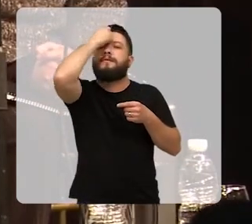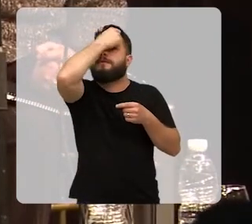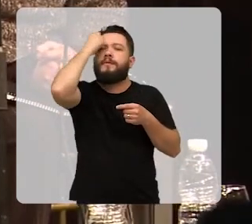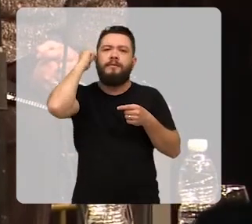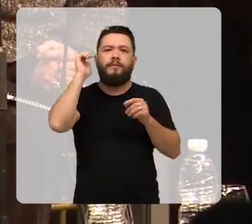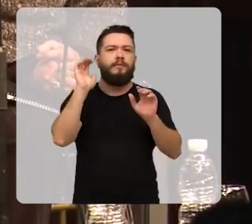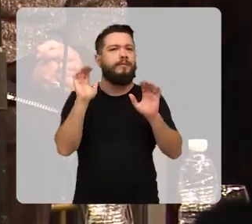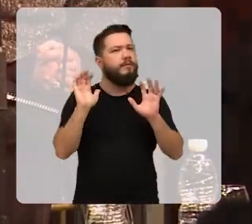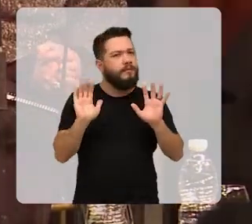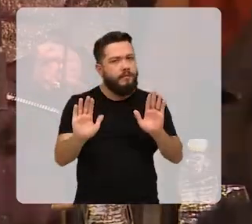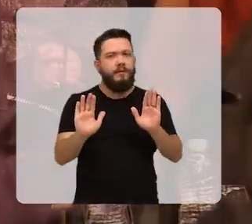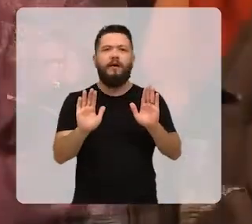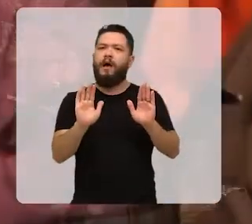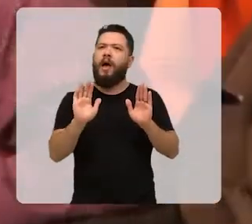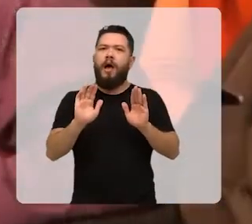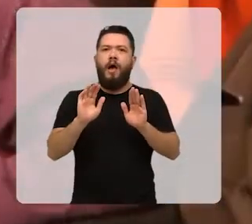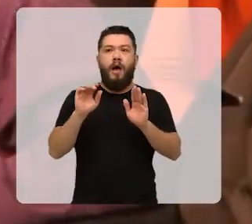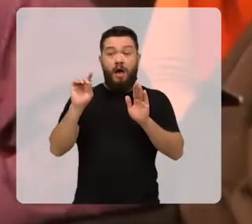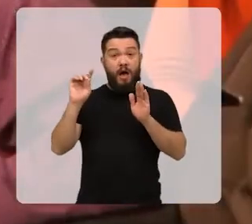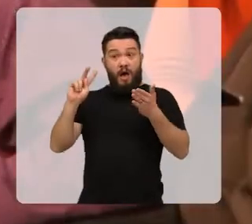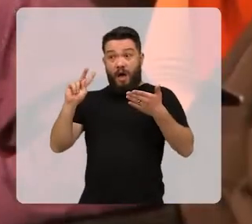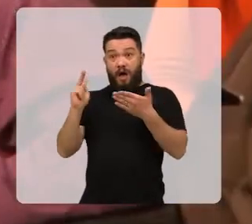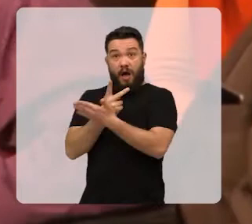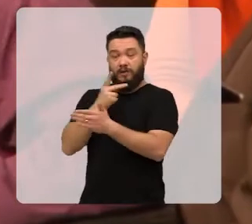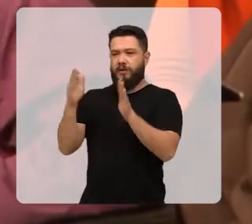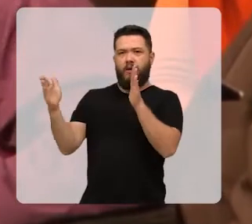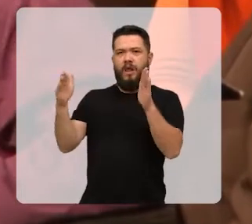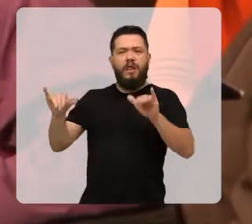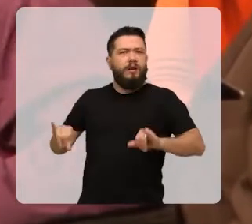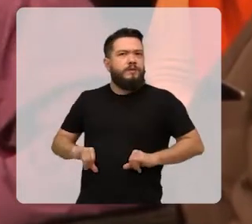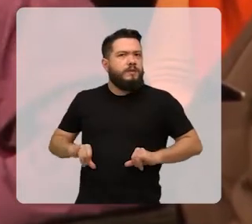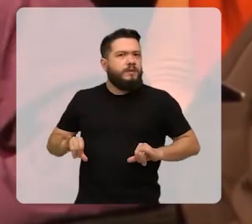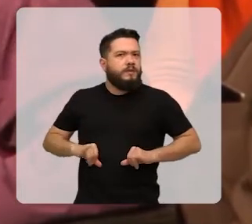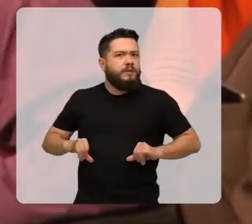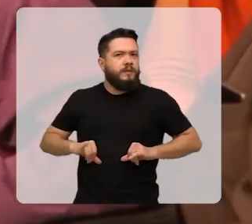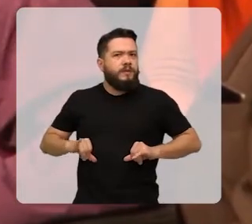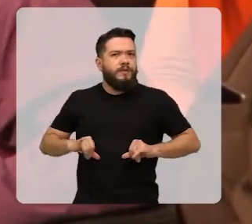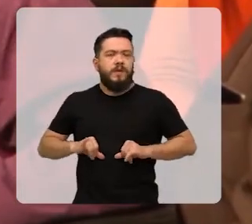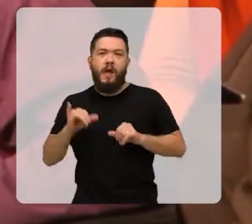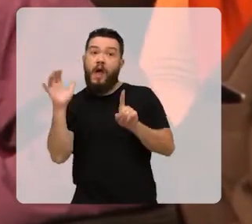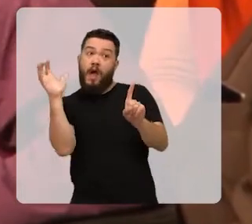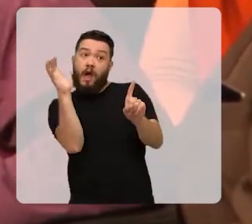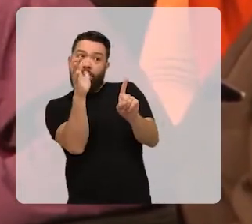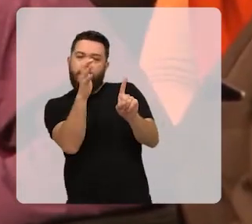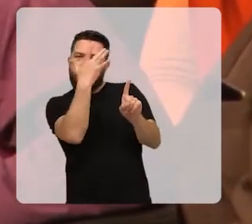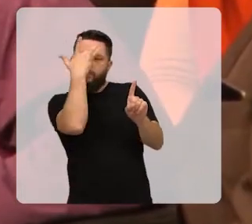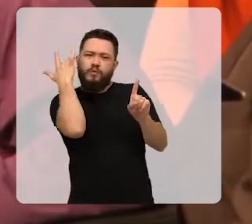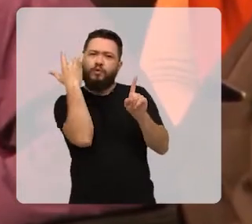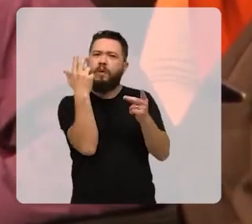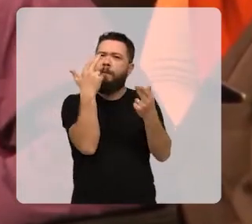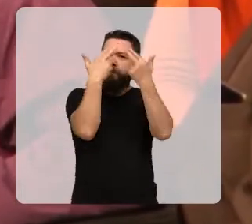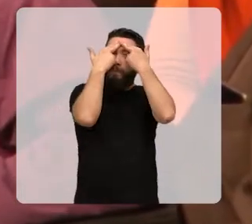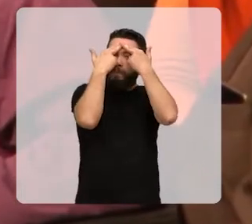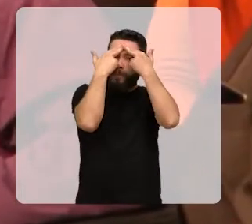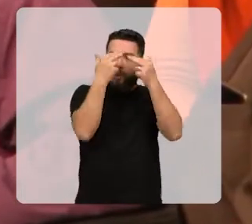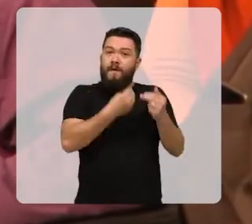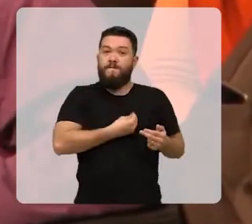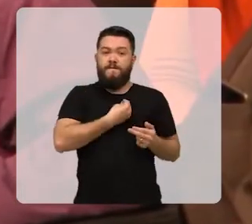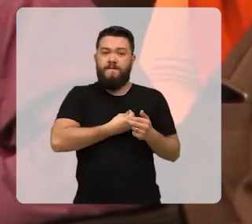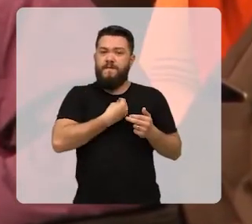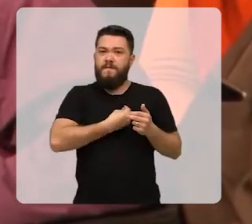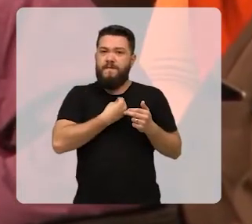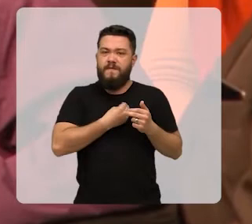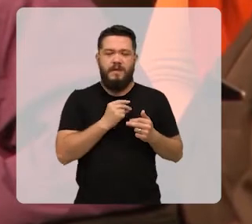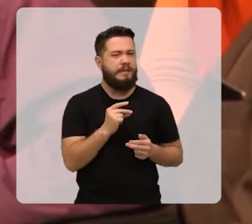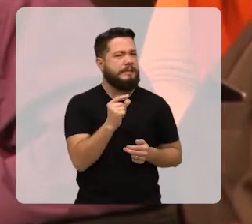consequências dos terríveis sofrimentos afetaram o sobrevivente pelo resto das suas vidas. E é